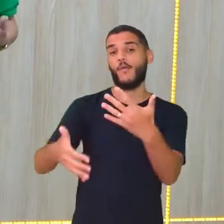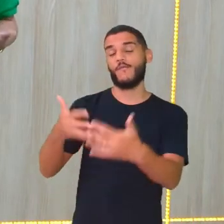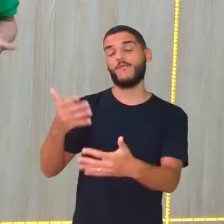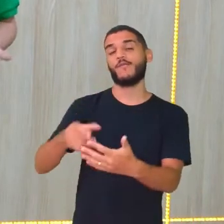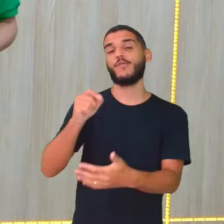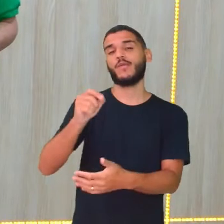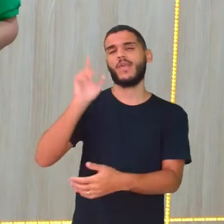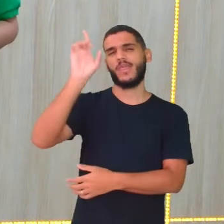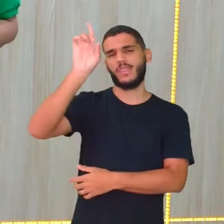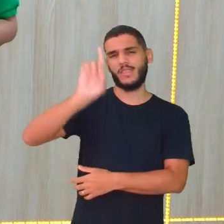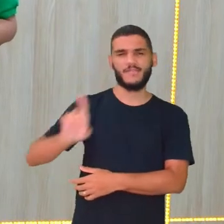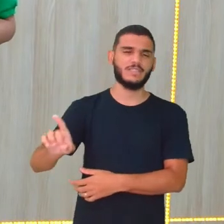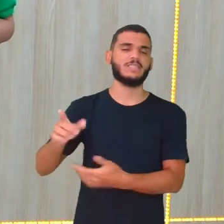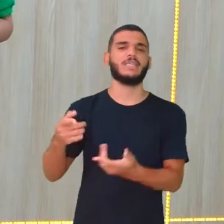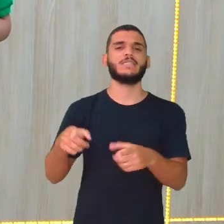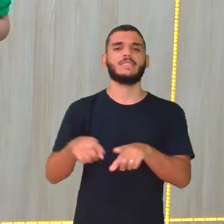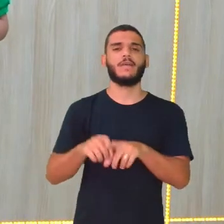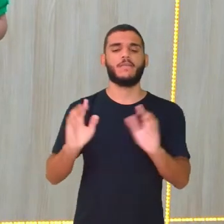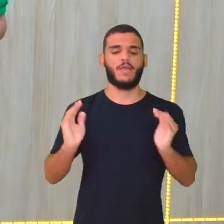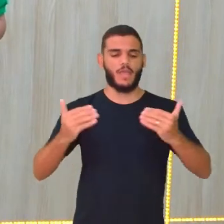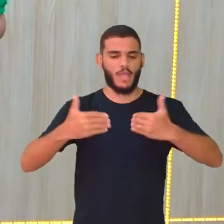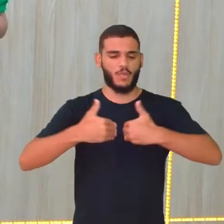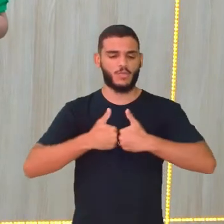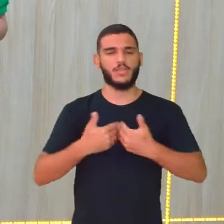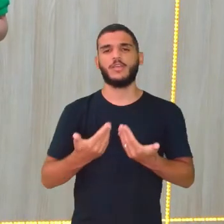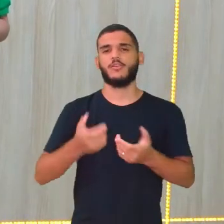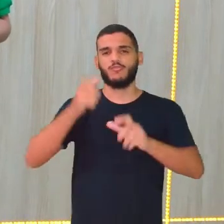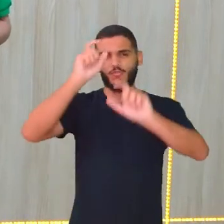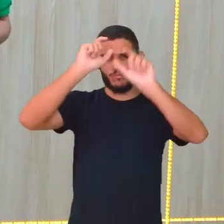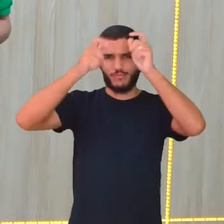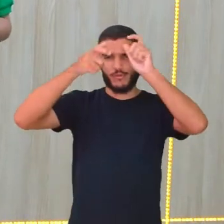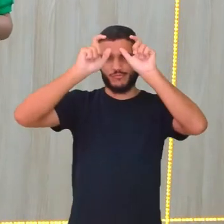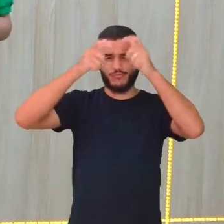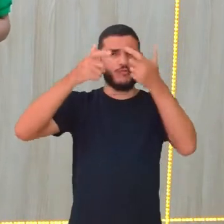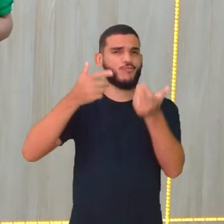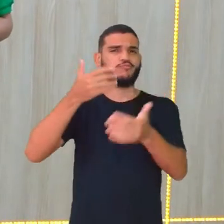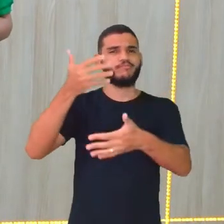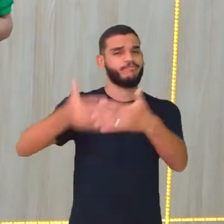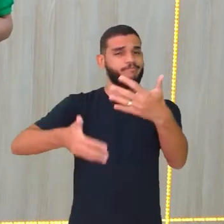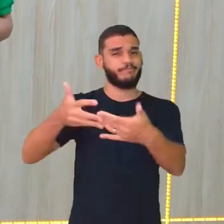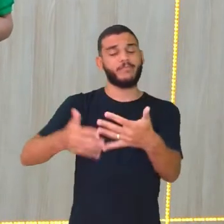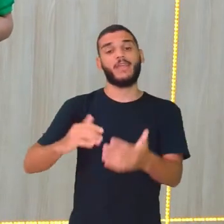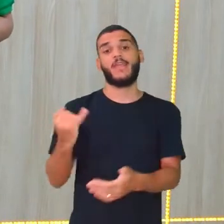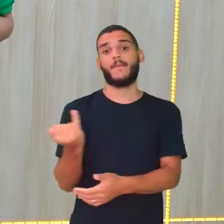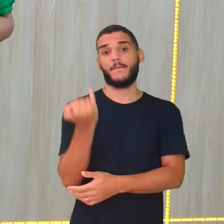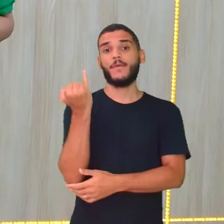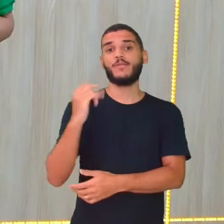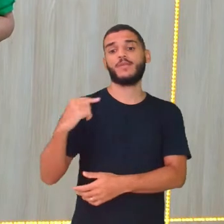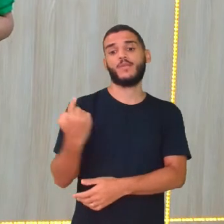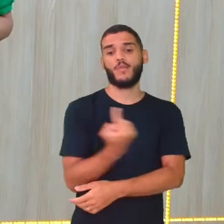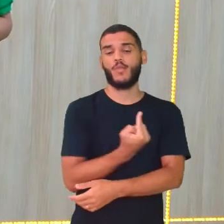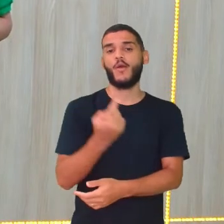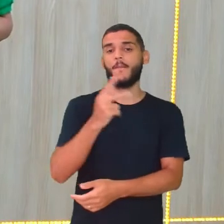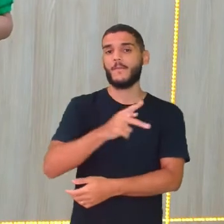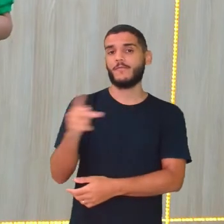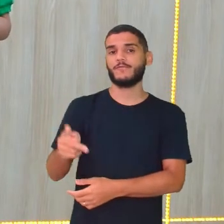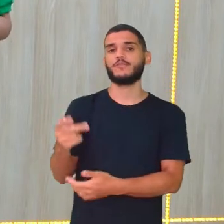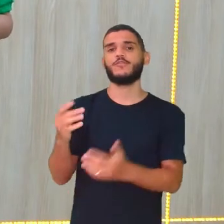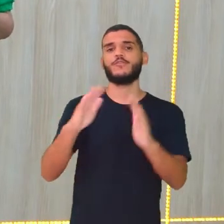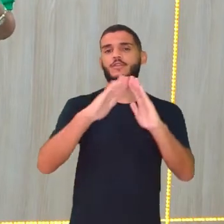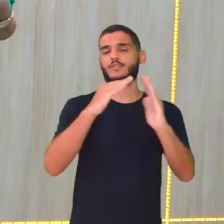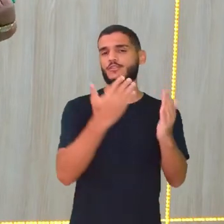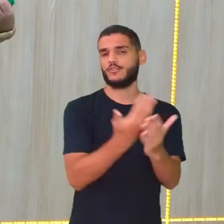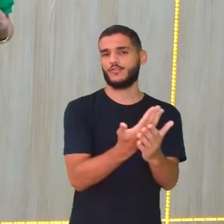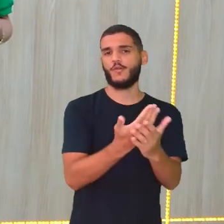com autismo e algum outro transtorno, que é importante nós professores, tanto da sala regular